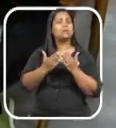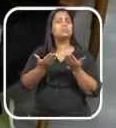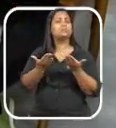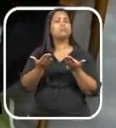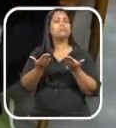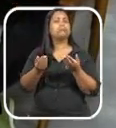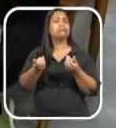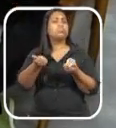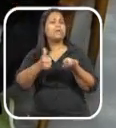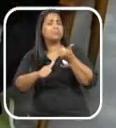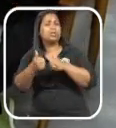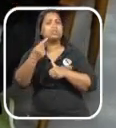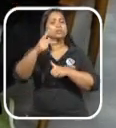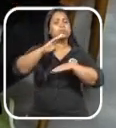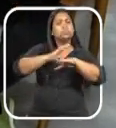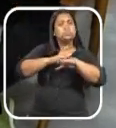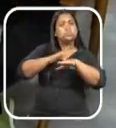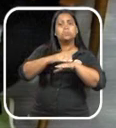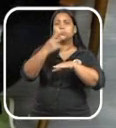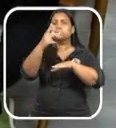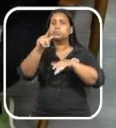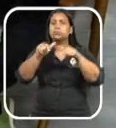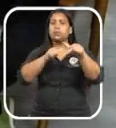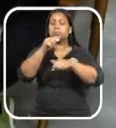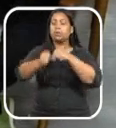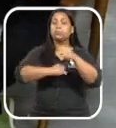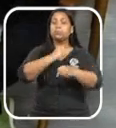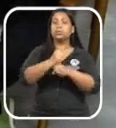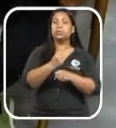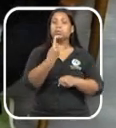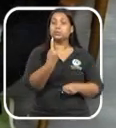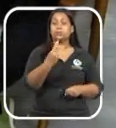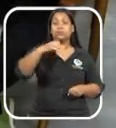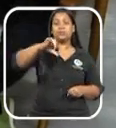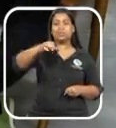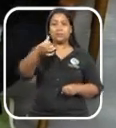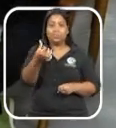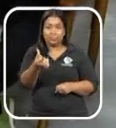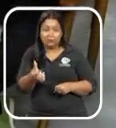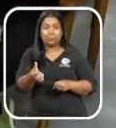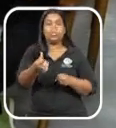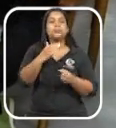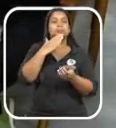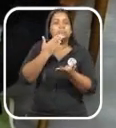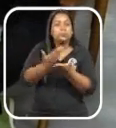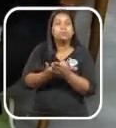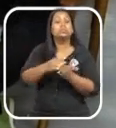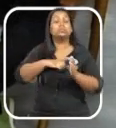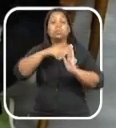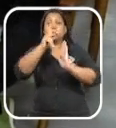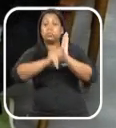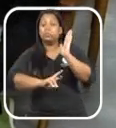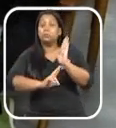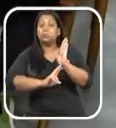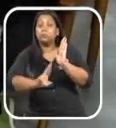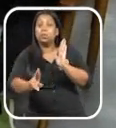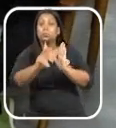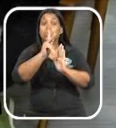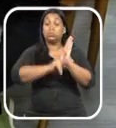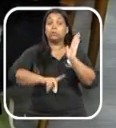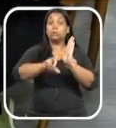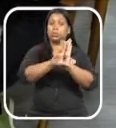de resolução, projeto de lei complementar, projeto de lei, 54 indicações, 42